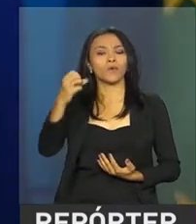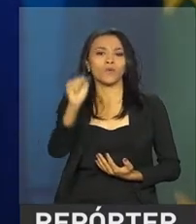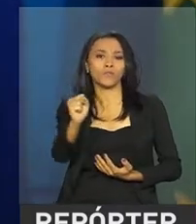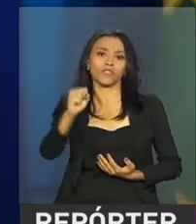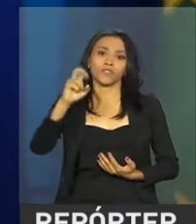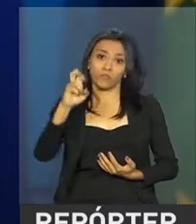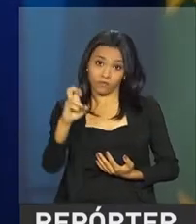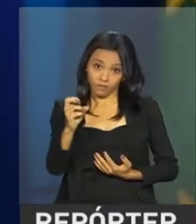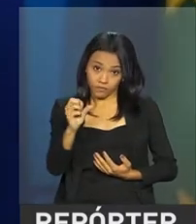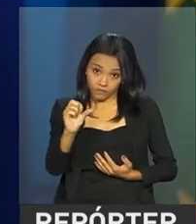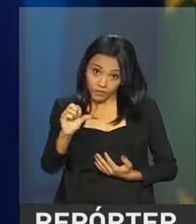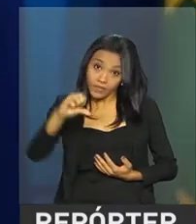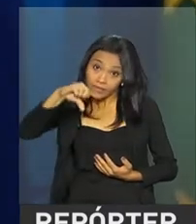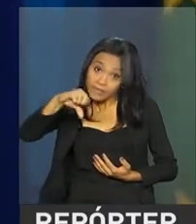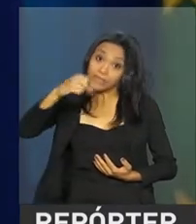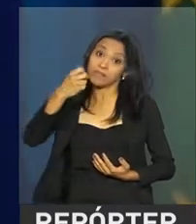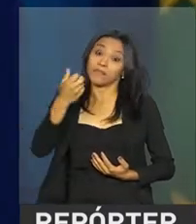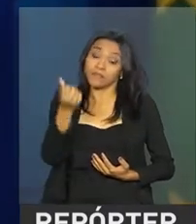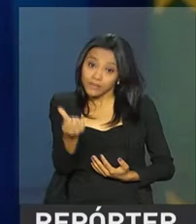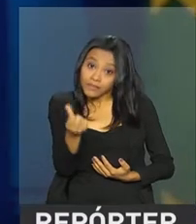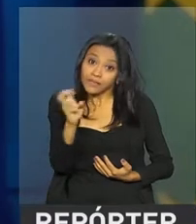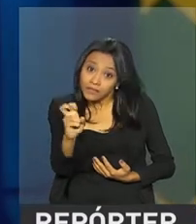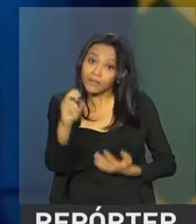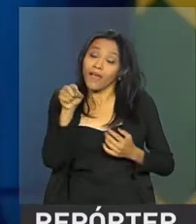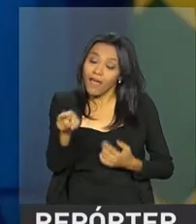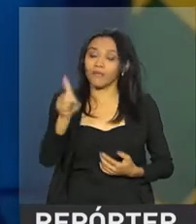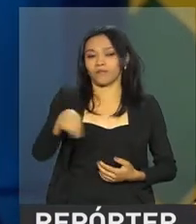4.574.895 presentes. Esses são os números. Não, mas assim,